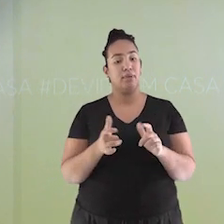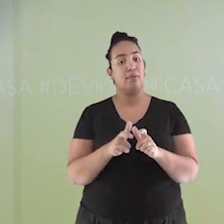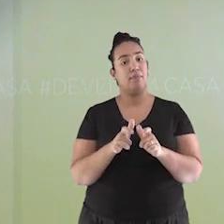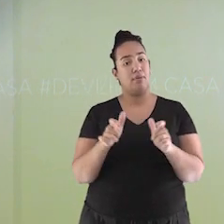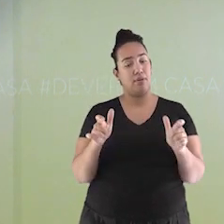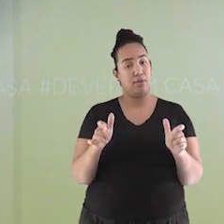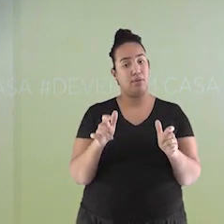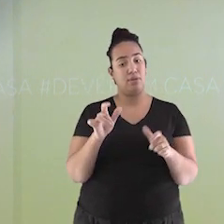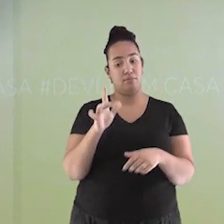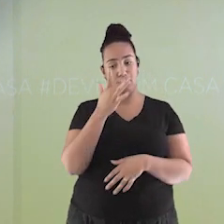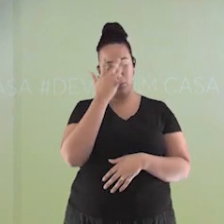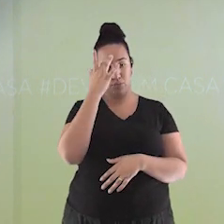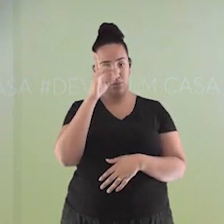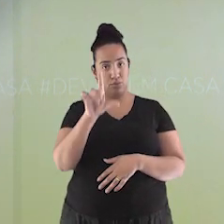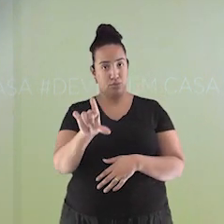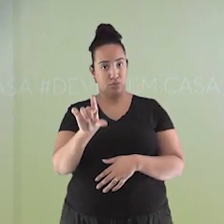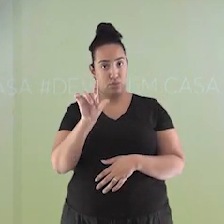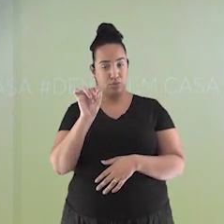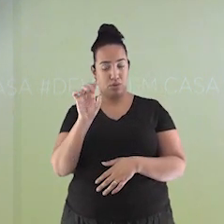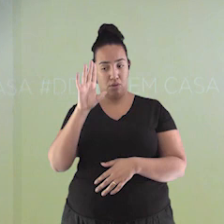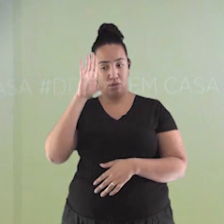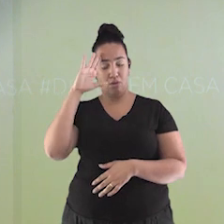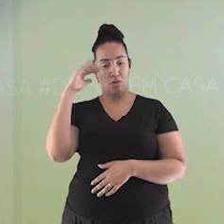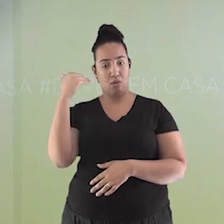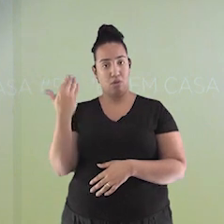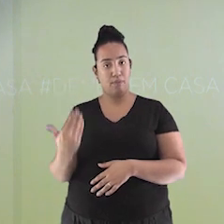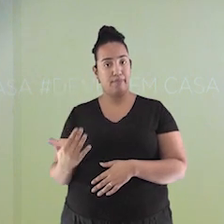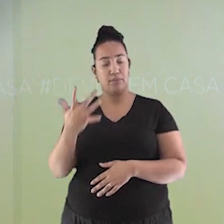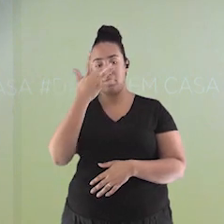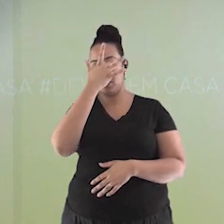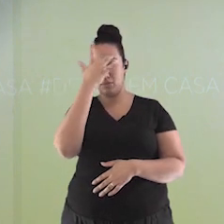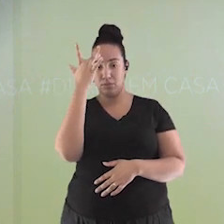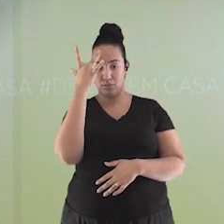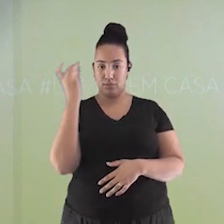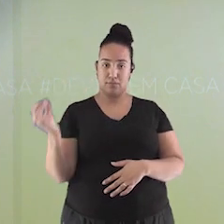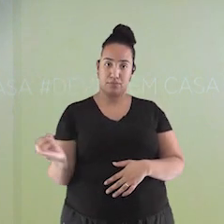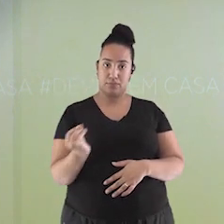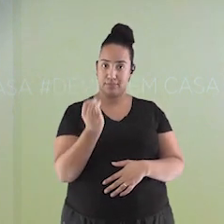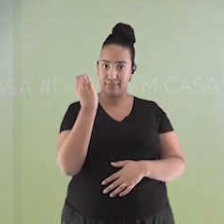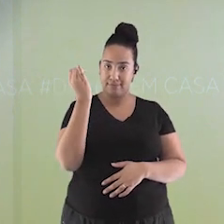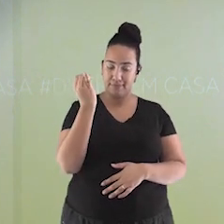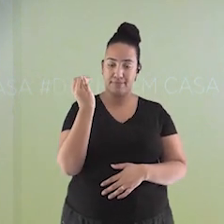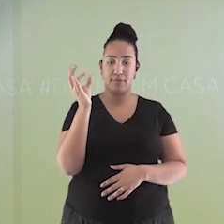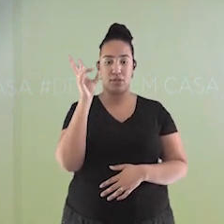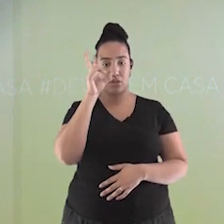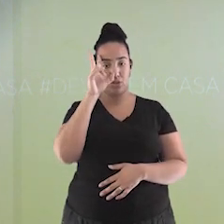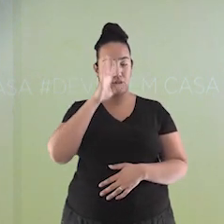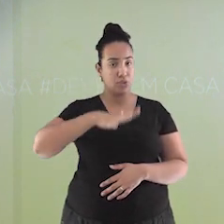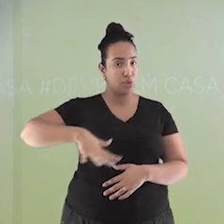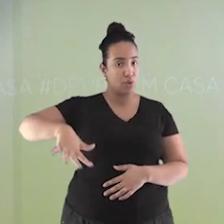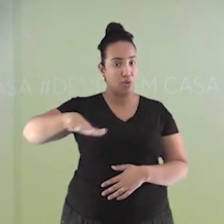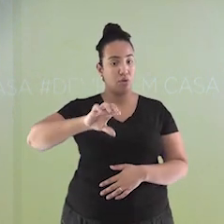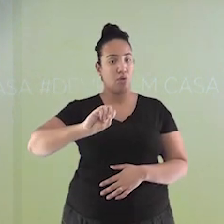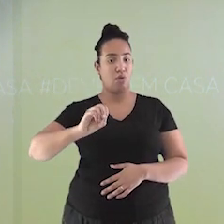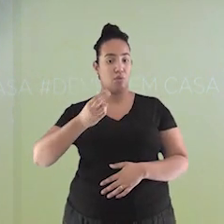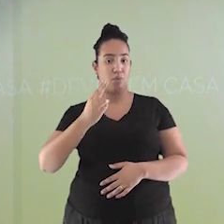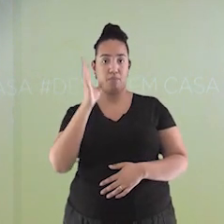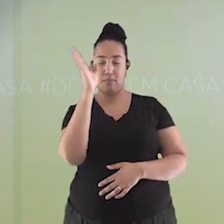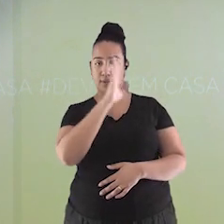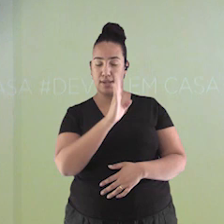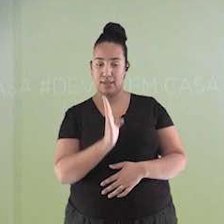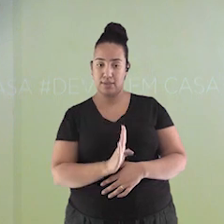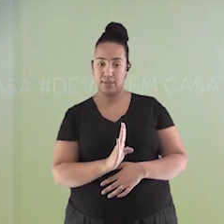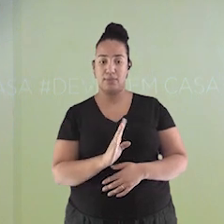escolhidos para homenagear pessoas que foram importantes para a história local ou para o Brasil,